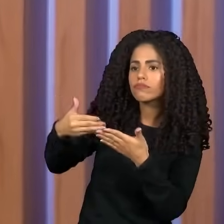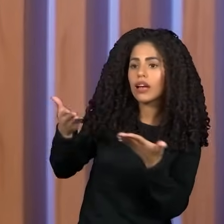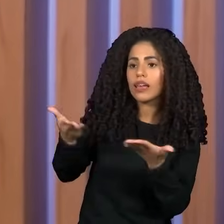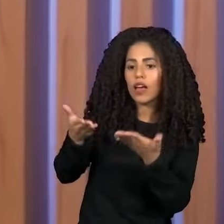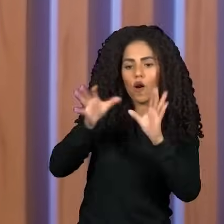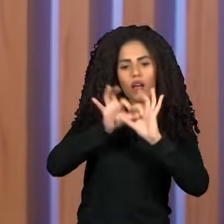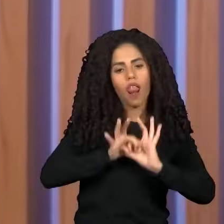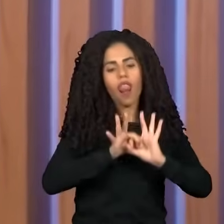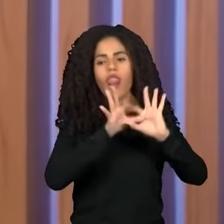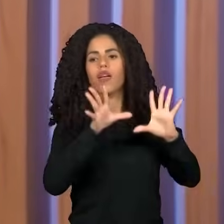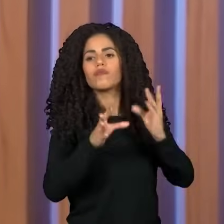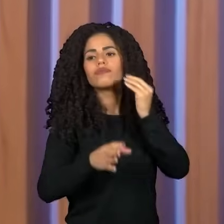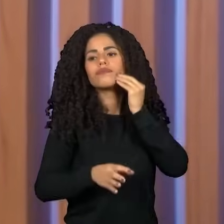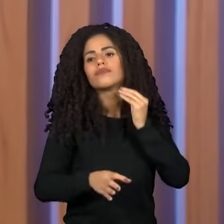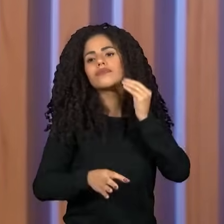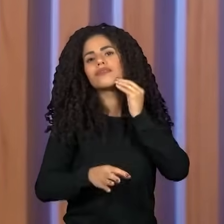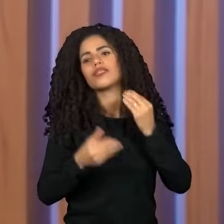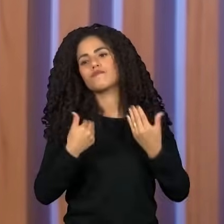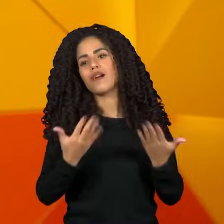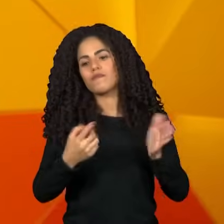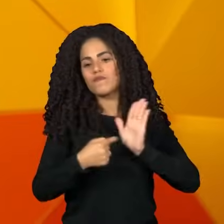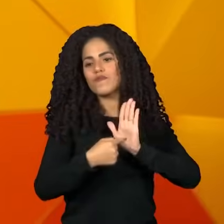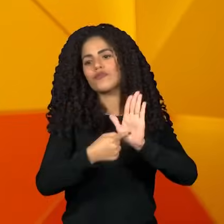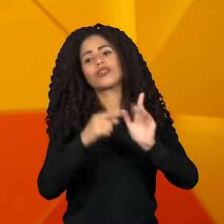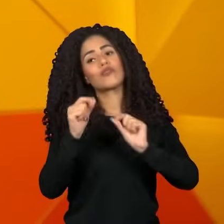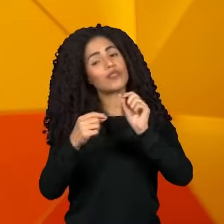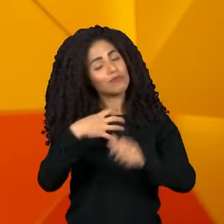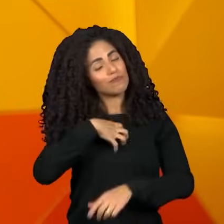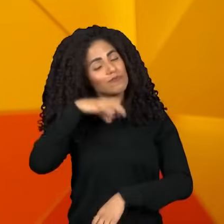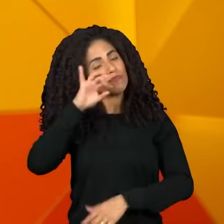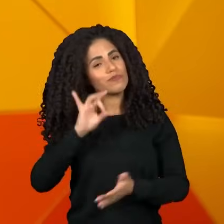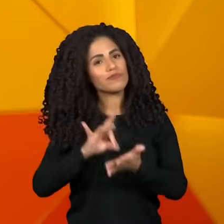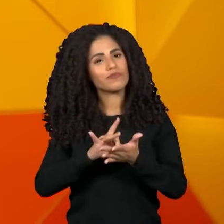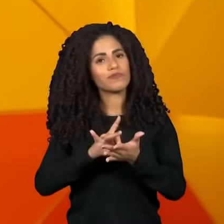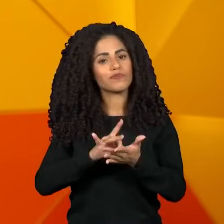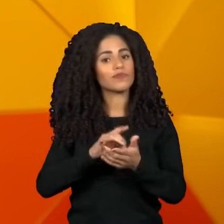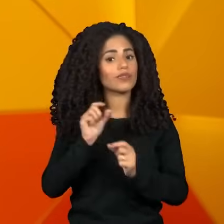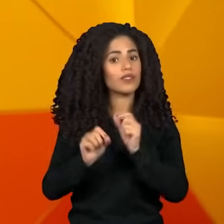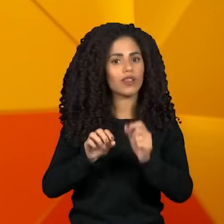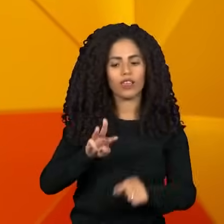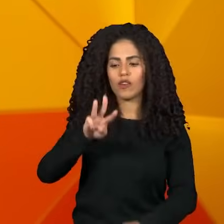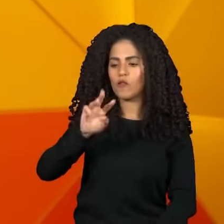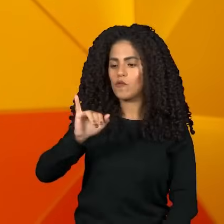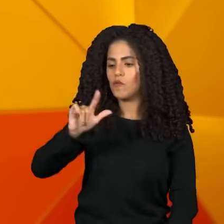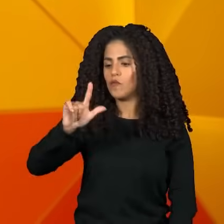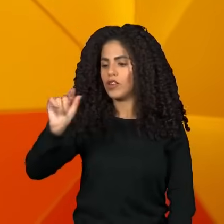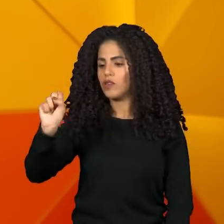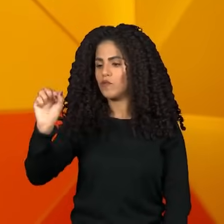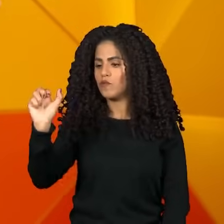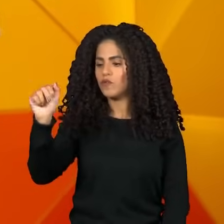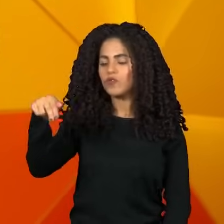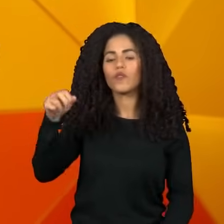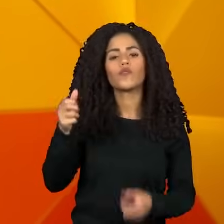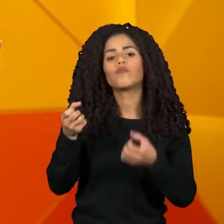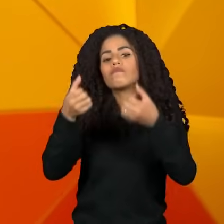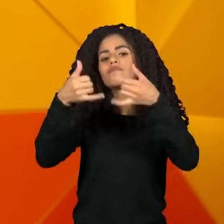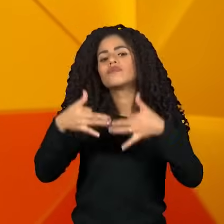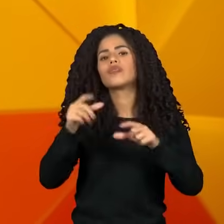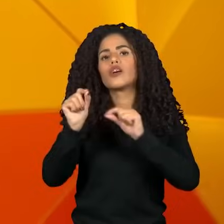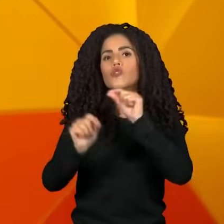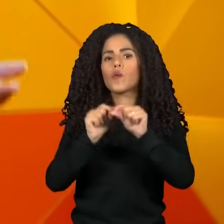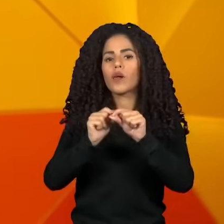está resgatando com bastante intensidade. Como diria o Wilson Simonal, uma musiquinha para machucar os